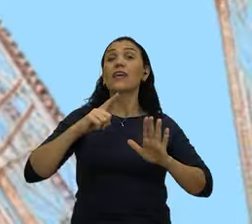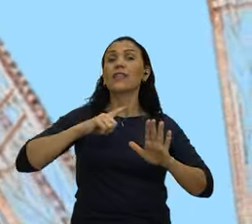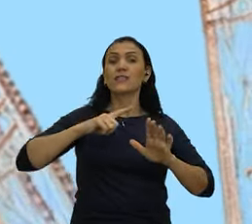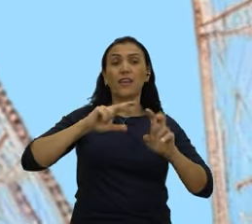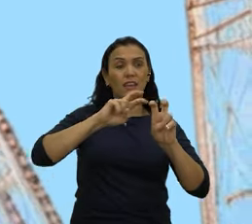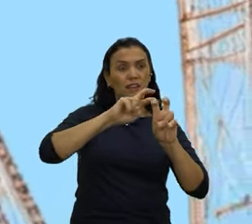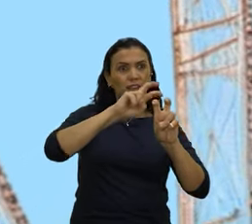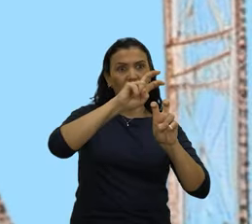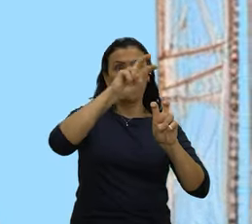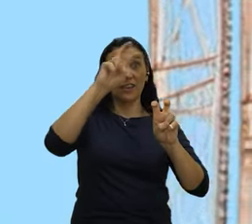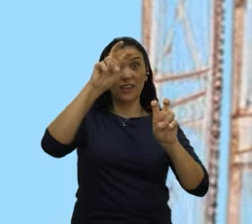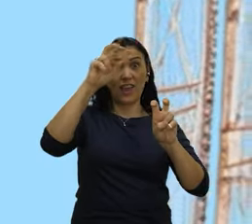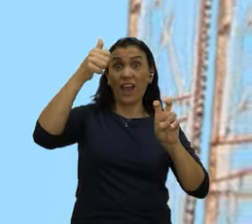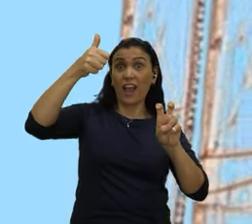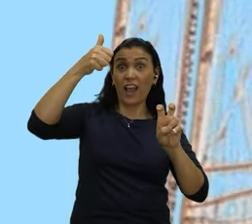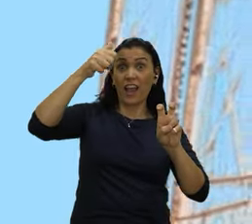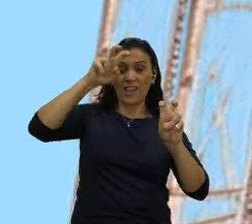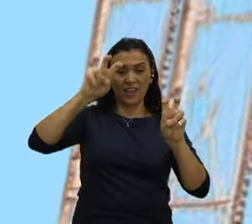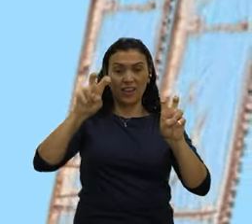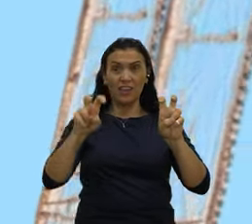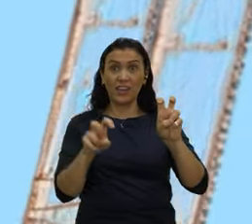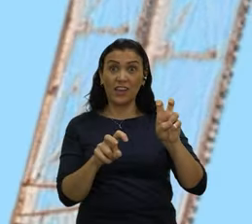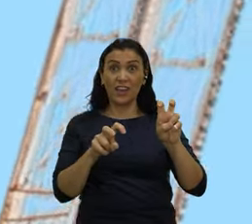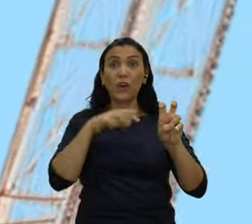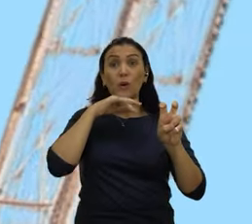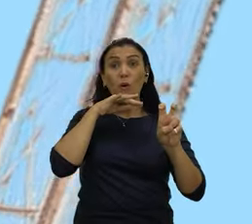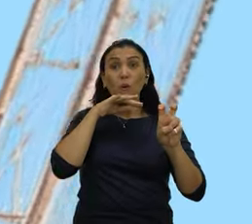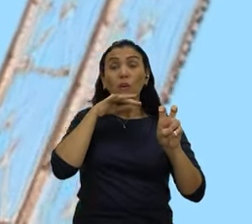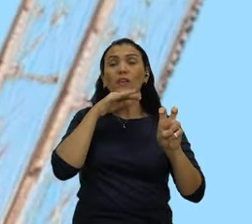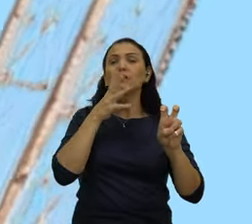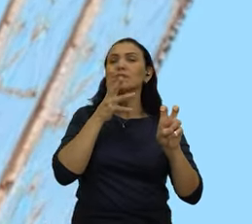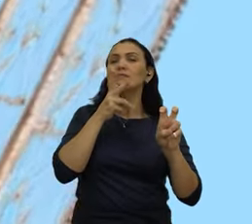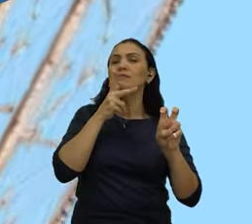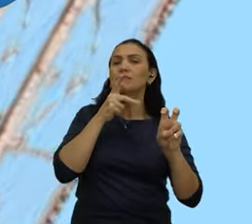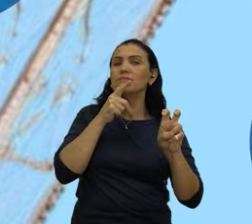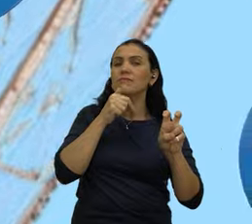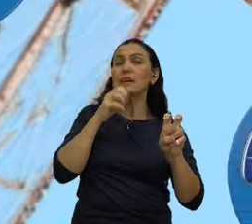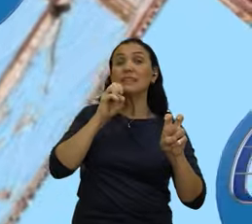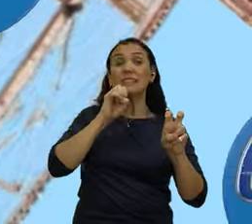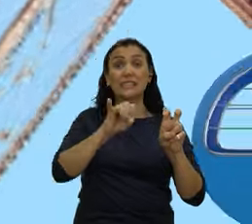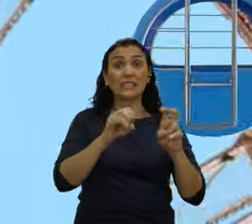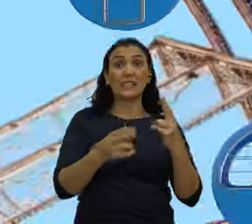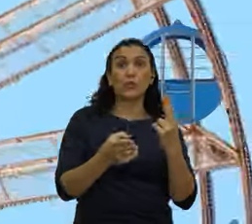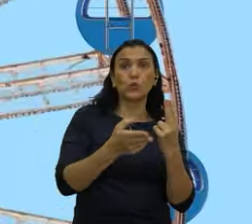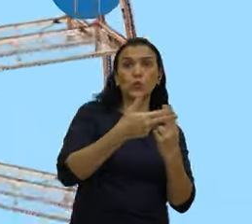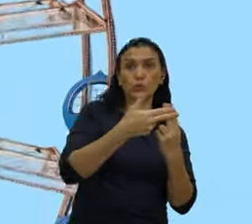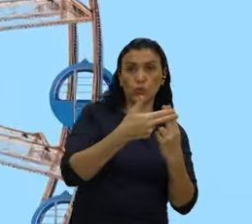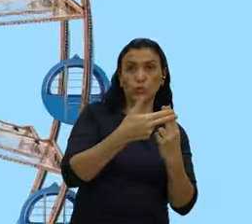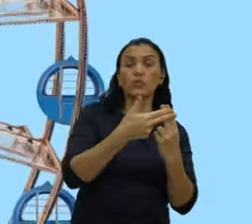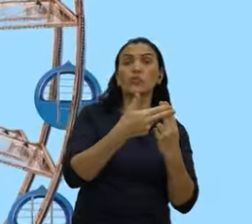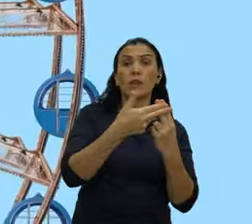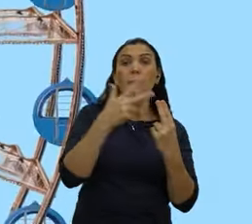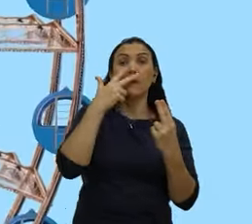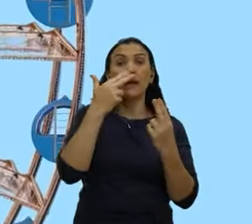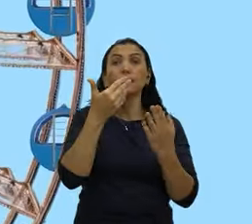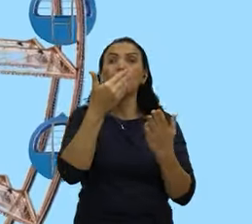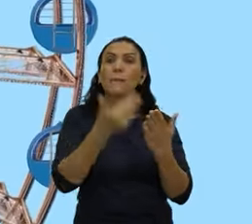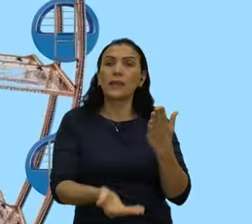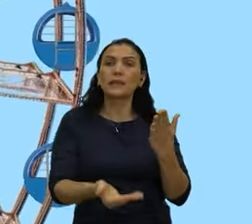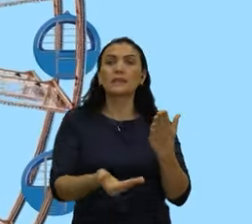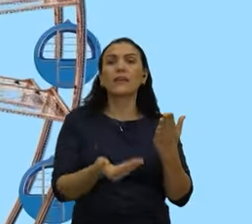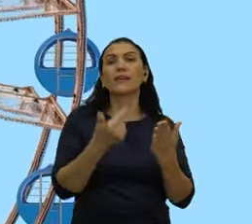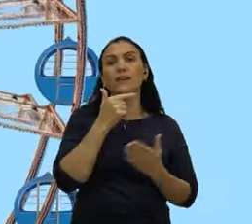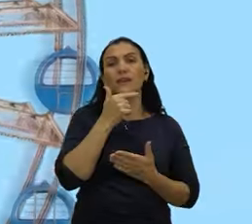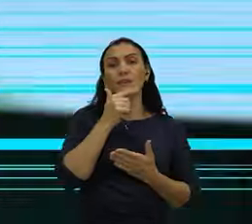tem altos e baixos. Nem sempre anda na velocidade que muitos gostariam. Mas se não fosse ela, o parque aqui ia perder